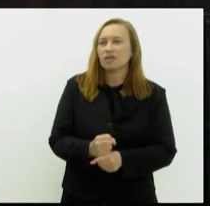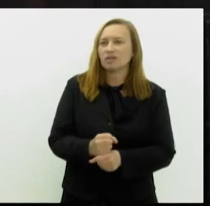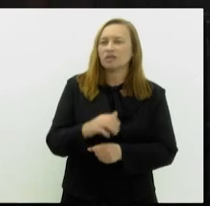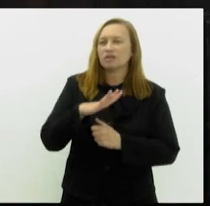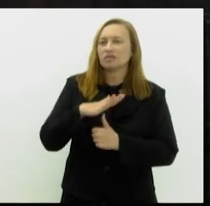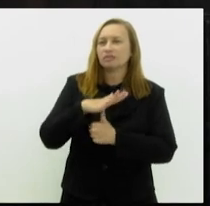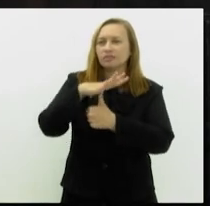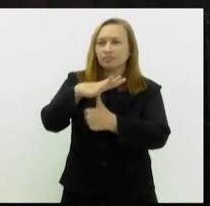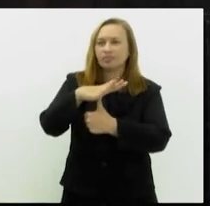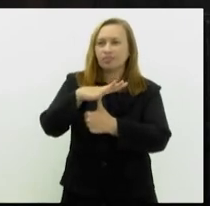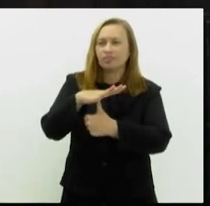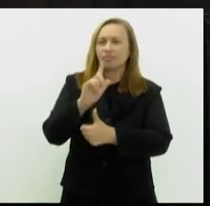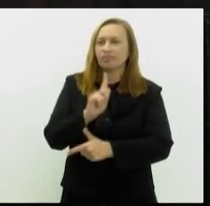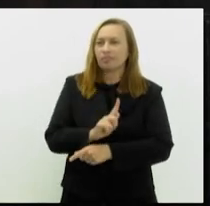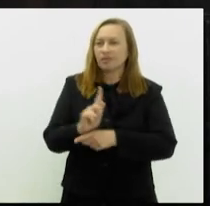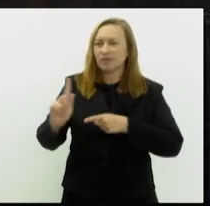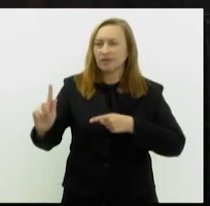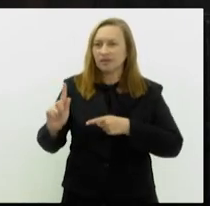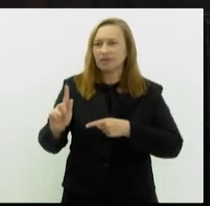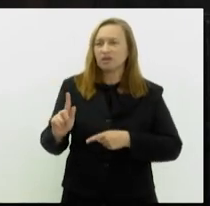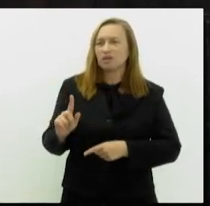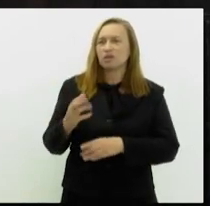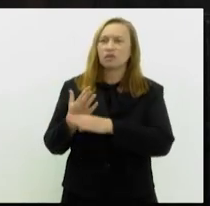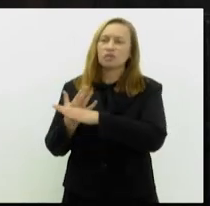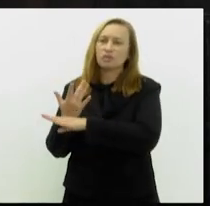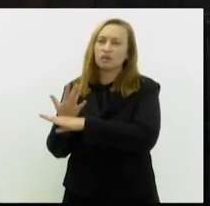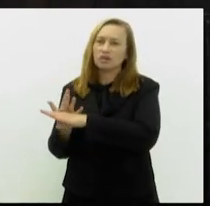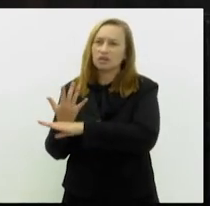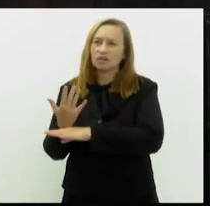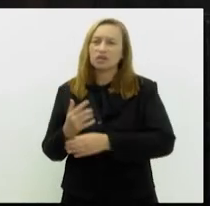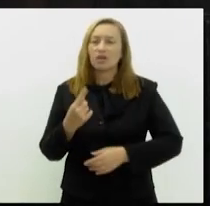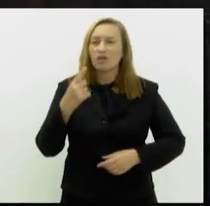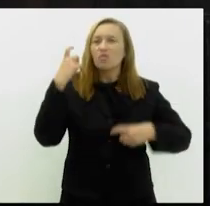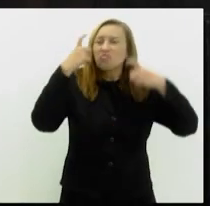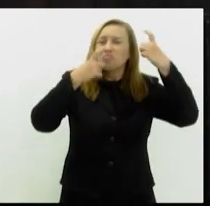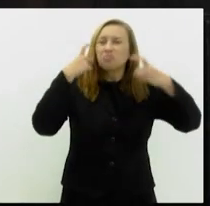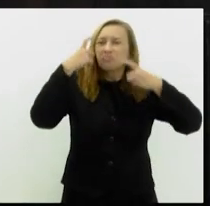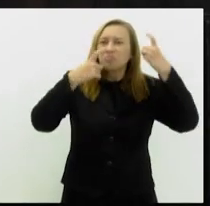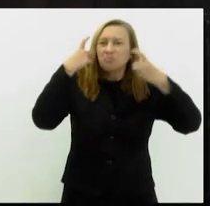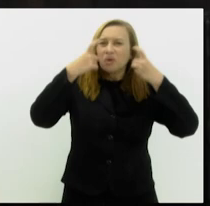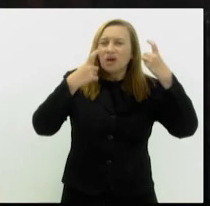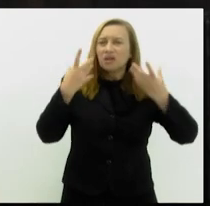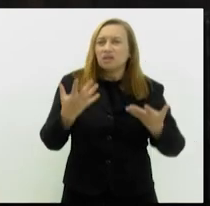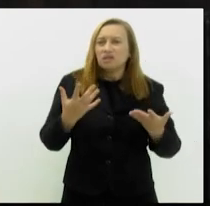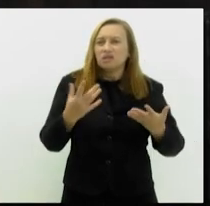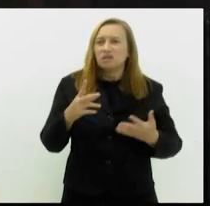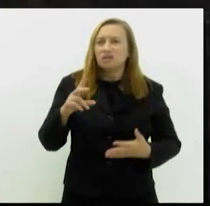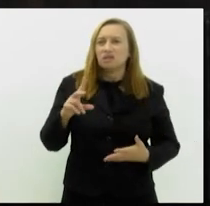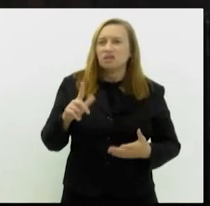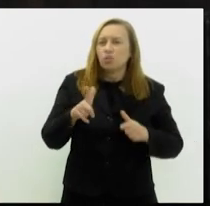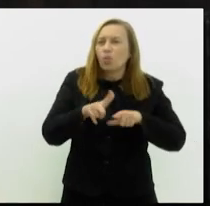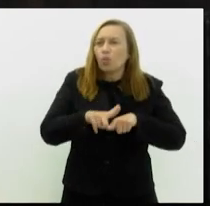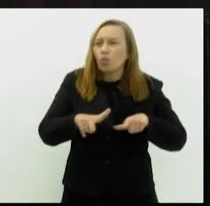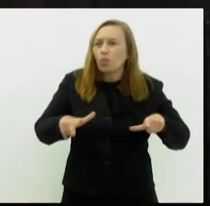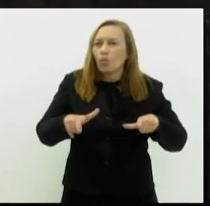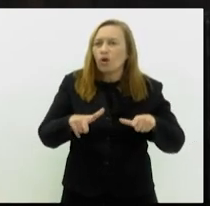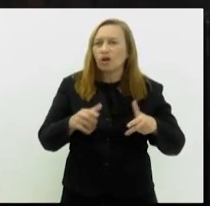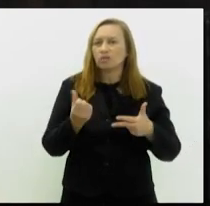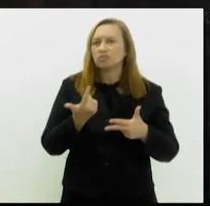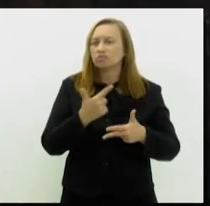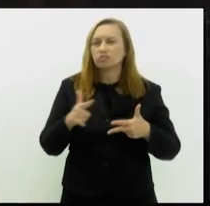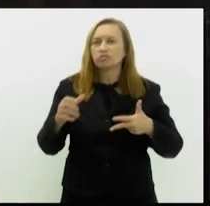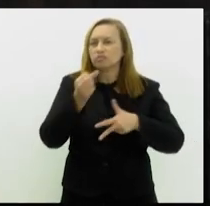de graduação, a PR1 da UERJ, em ficar preocupado com vacâncias do vestibular, ou